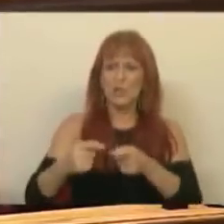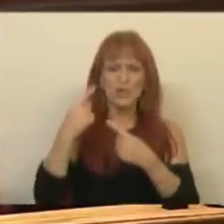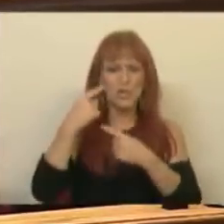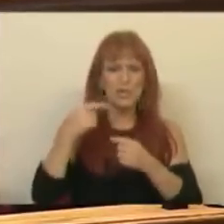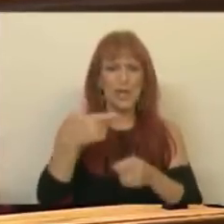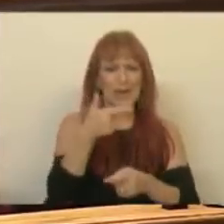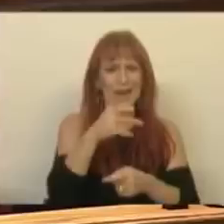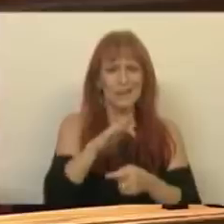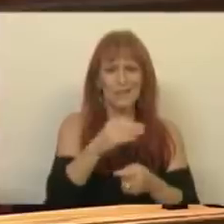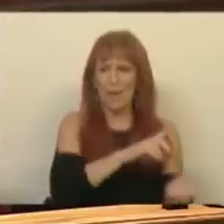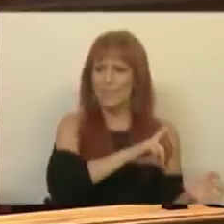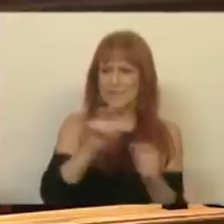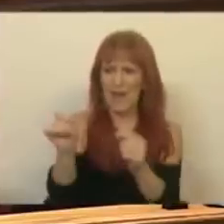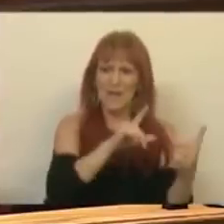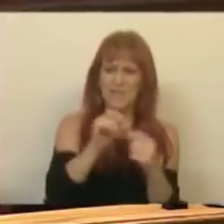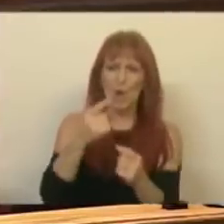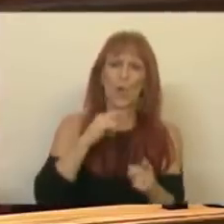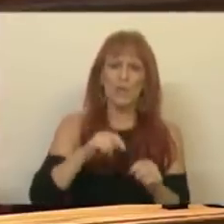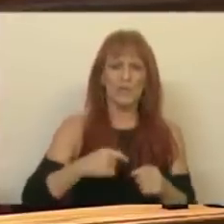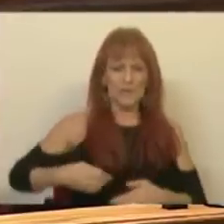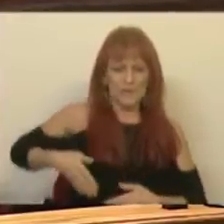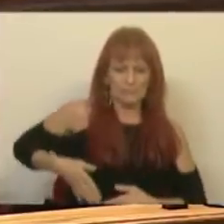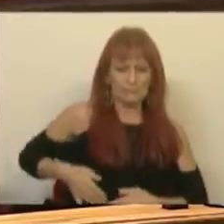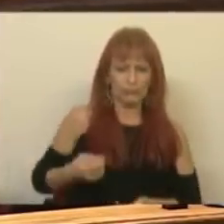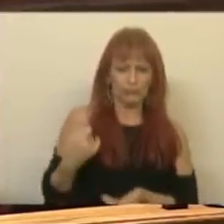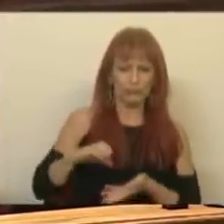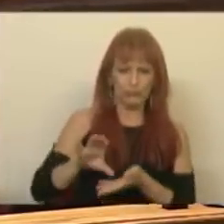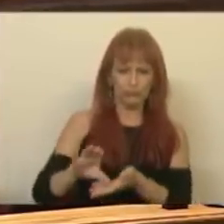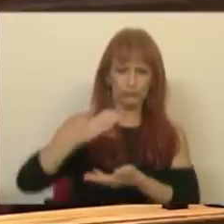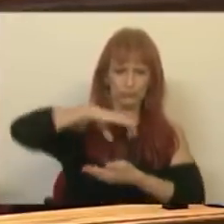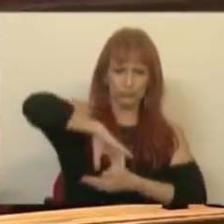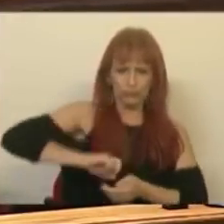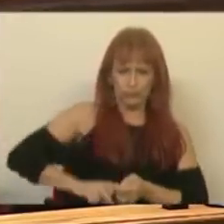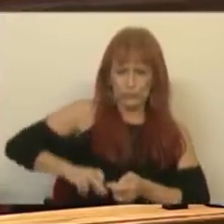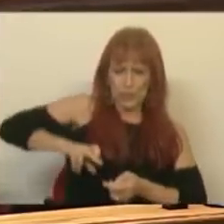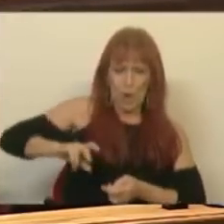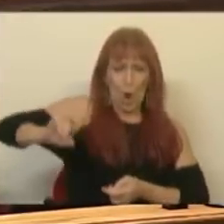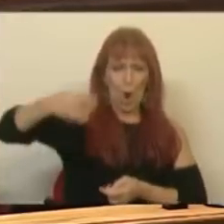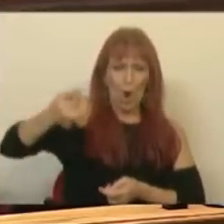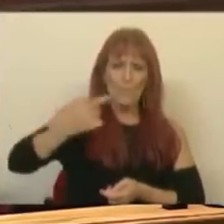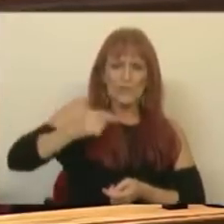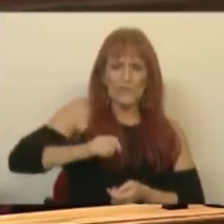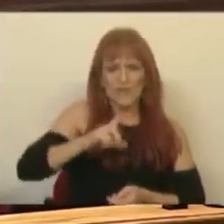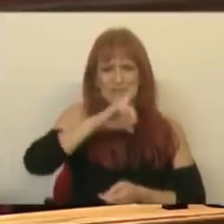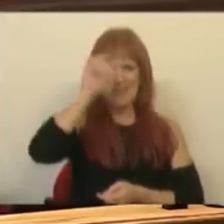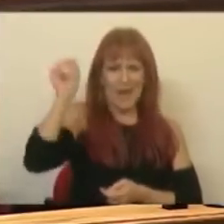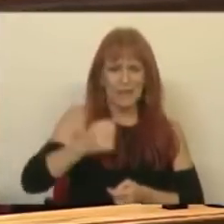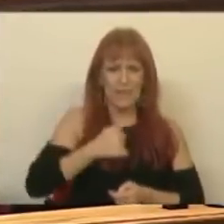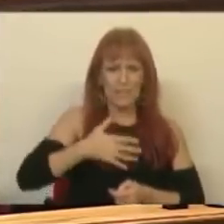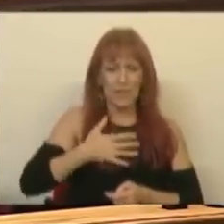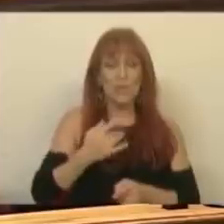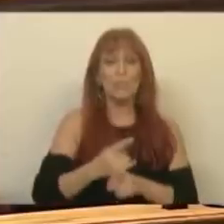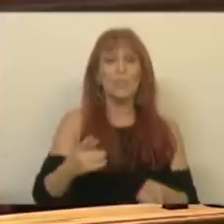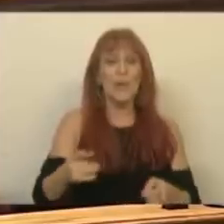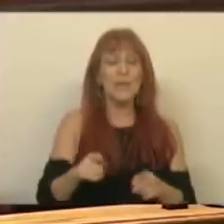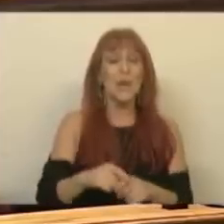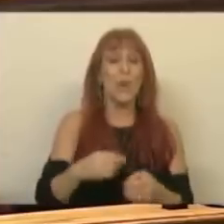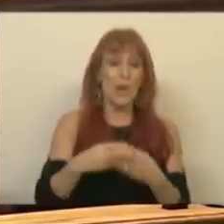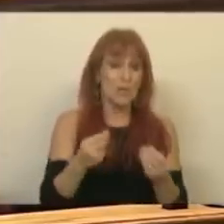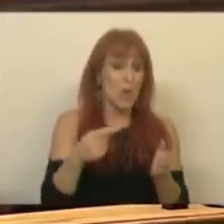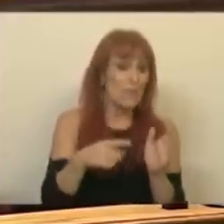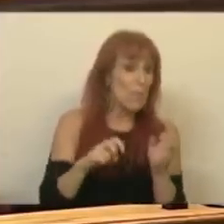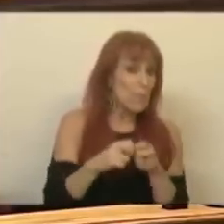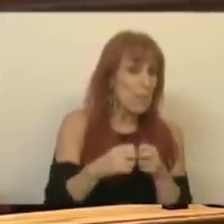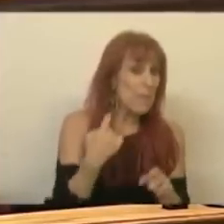Da TAP com a outra vez a levarem no bolso e indenizações milionárias caso voltem a sair da empresa Porque existe existe por resolver